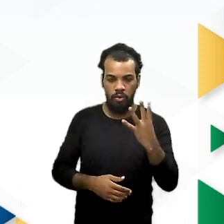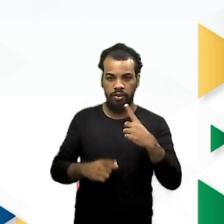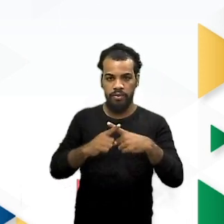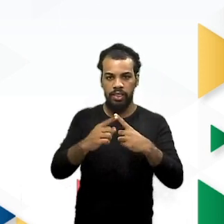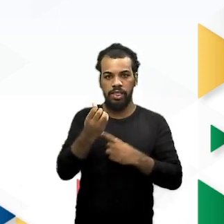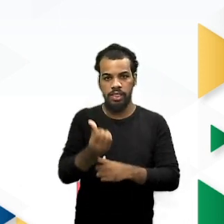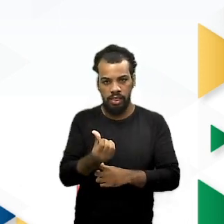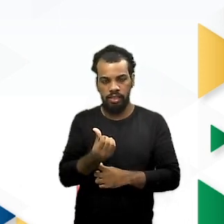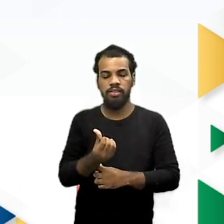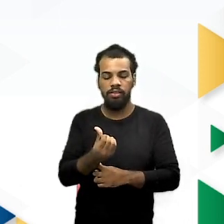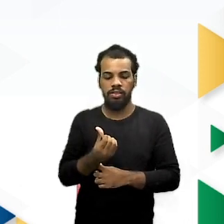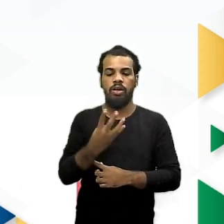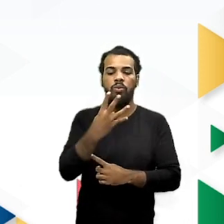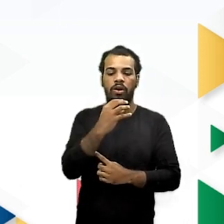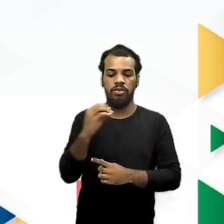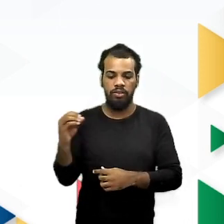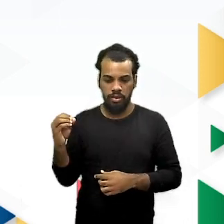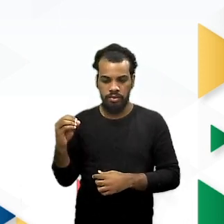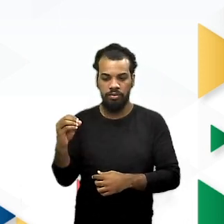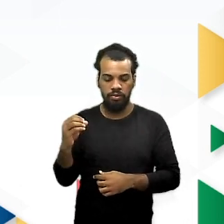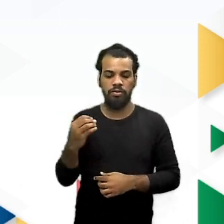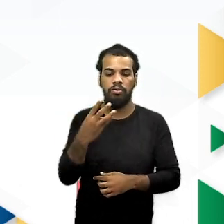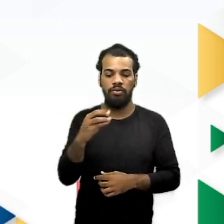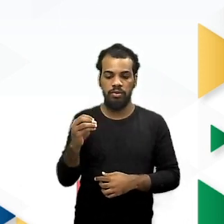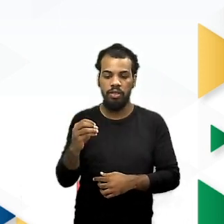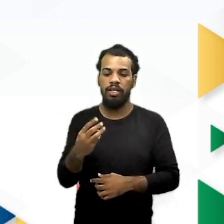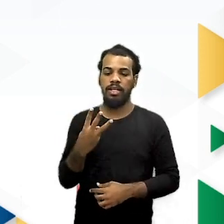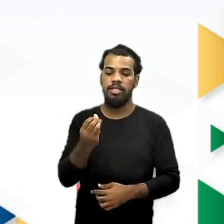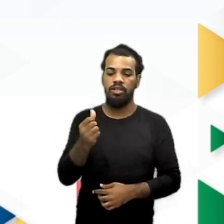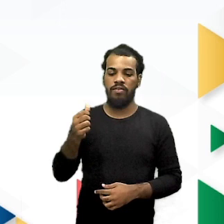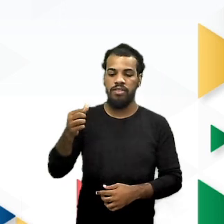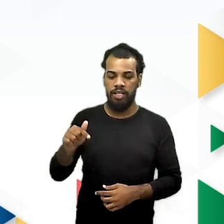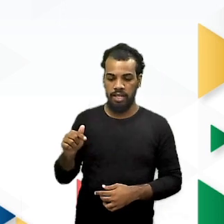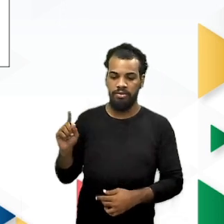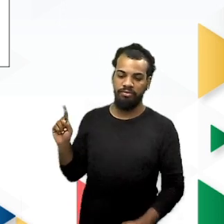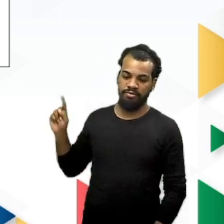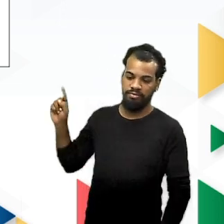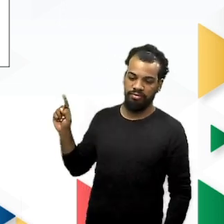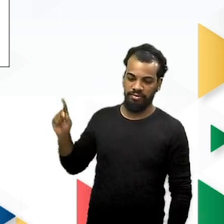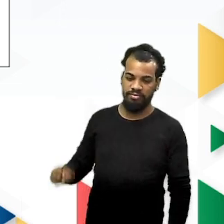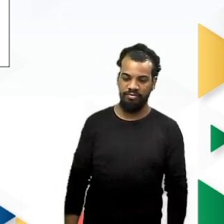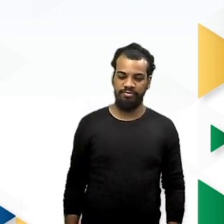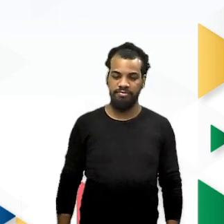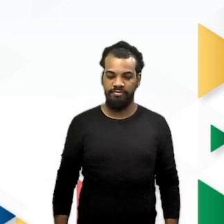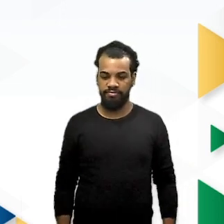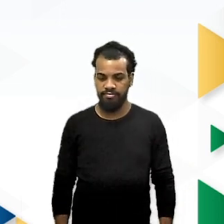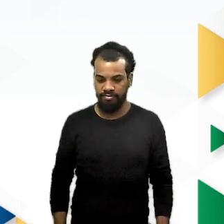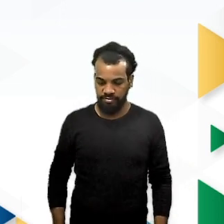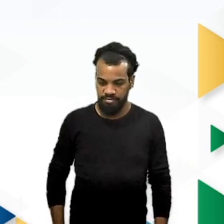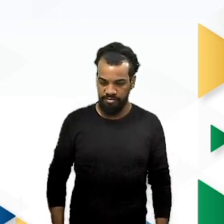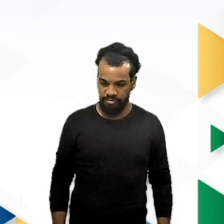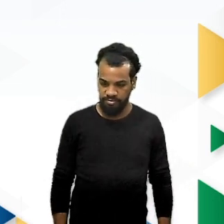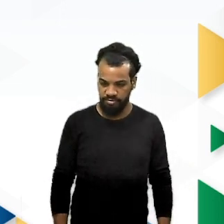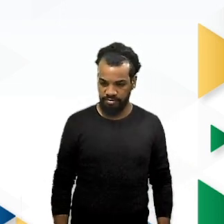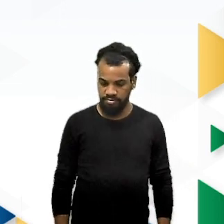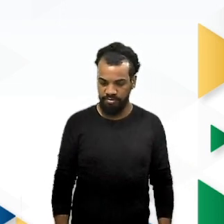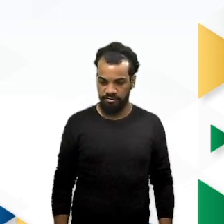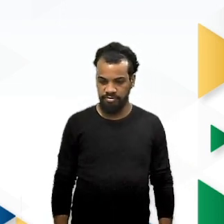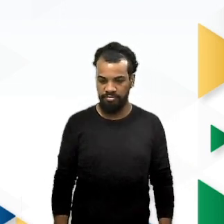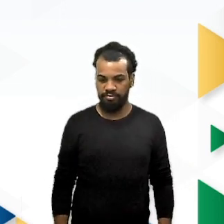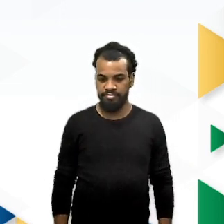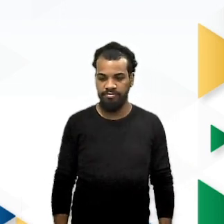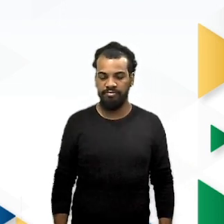dá 400, menos 3, 397. Muito mais fácil essa, tá? Do que a 2. Tranquilo,